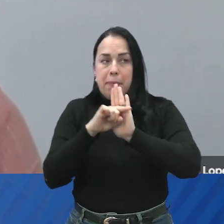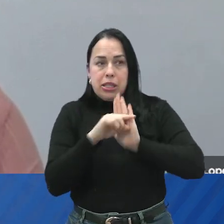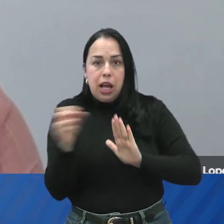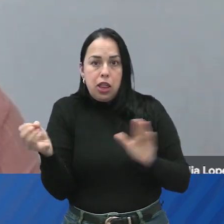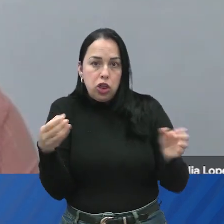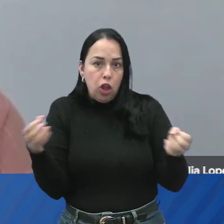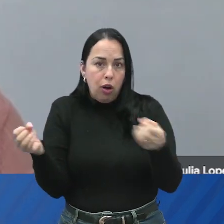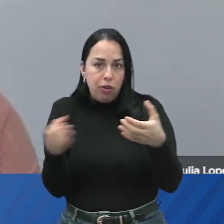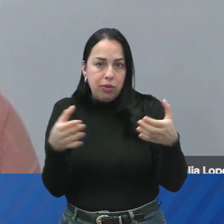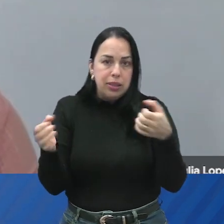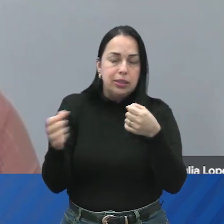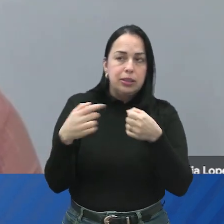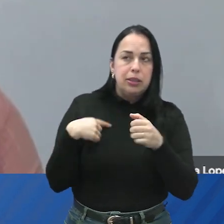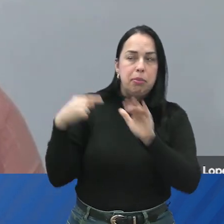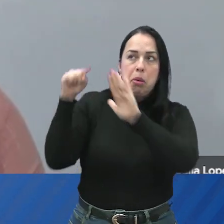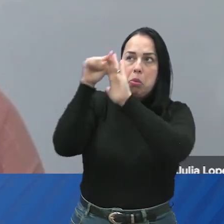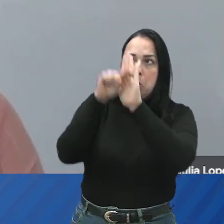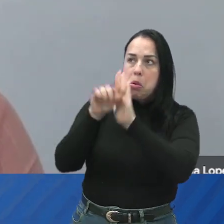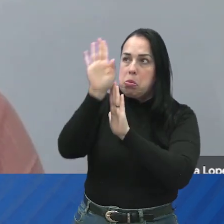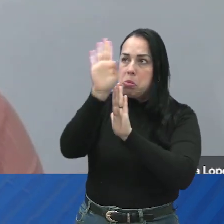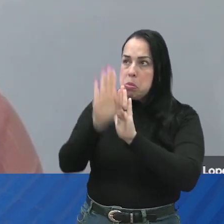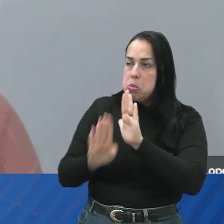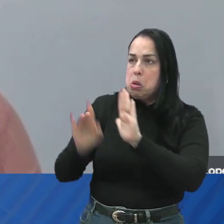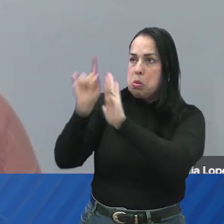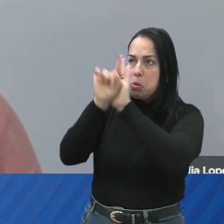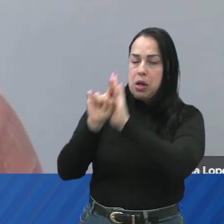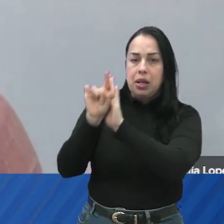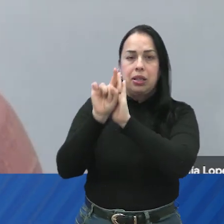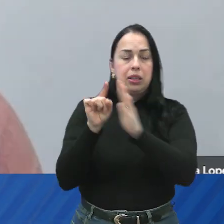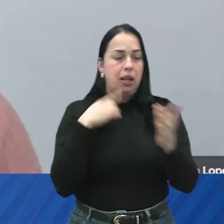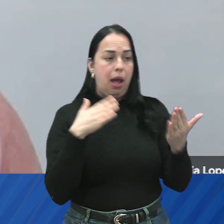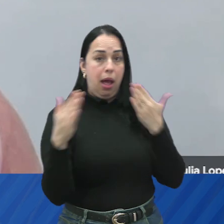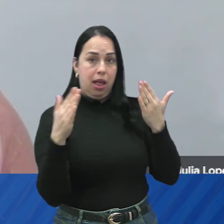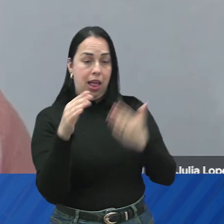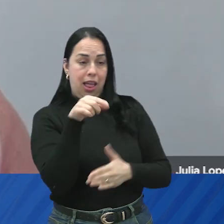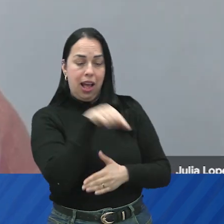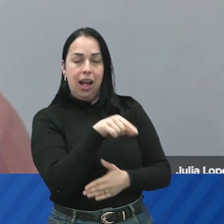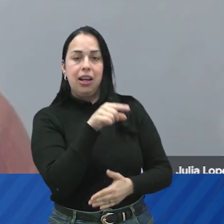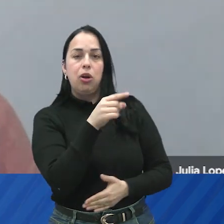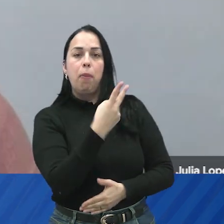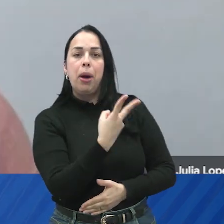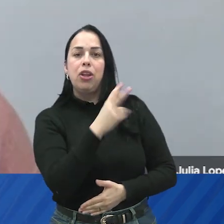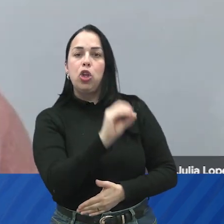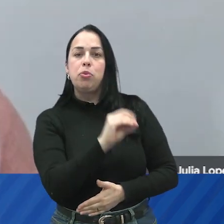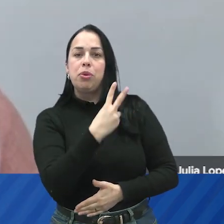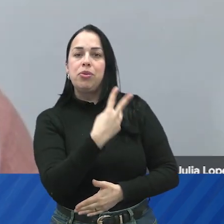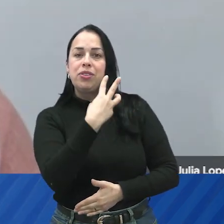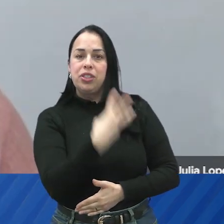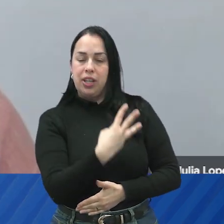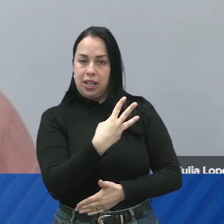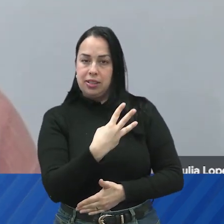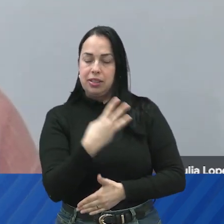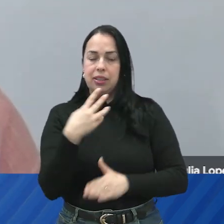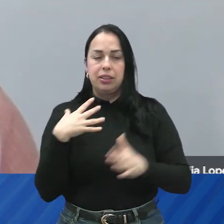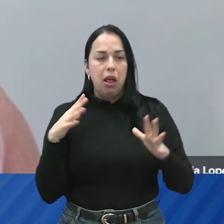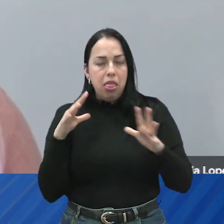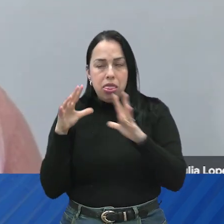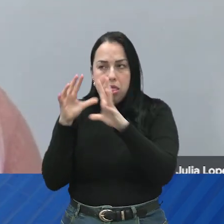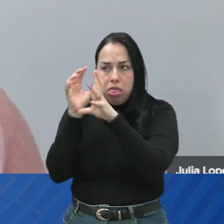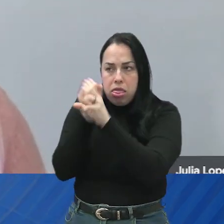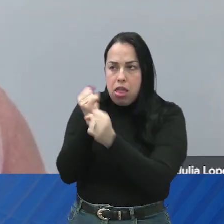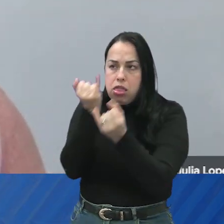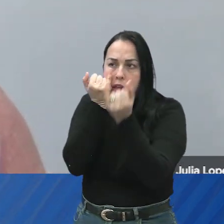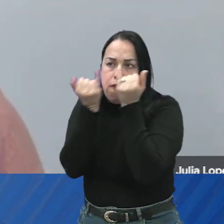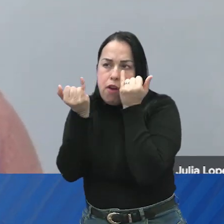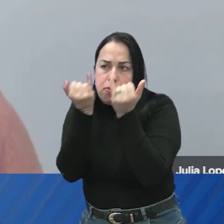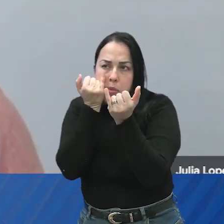mais recentes possíveis, né? Então, a base de referência é o ano de 2023, a mais recente. A partir da coleta desses